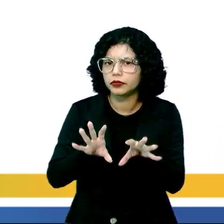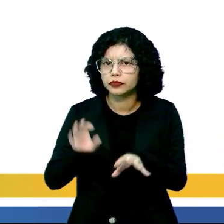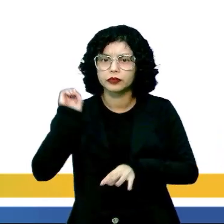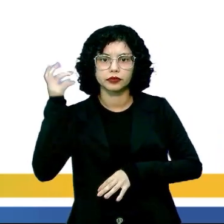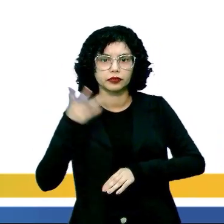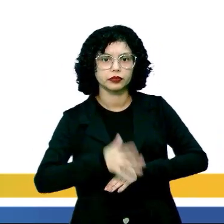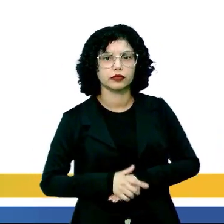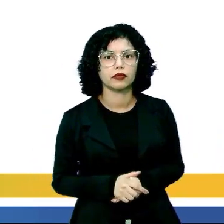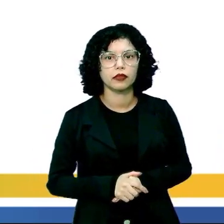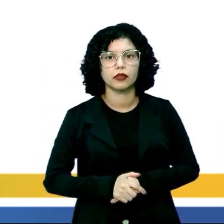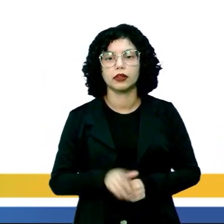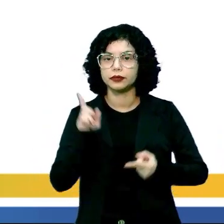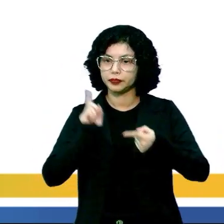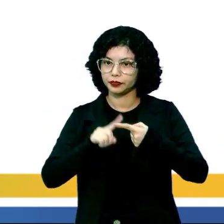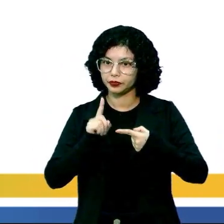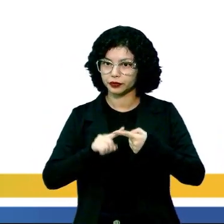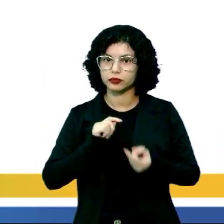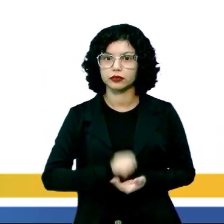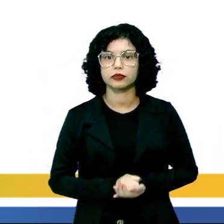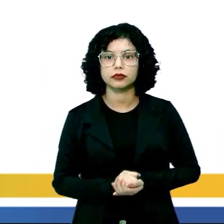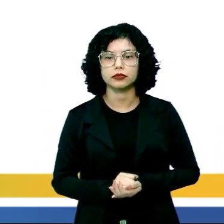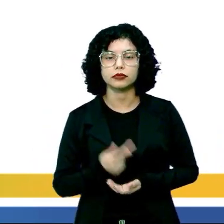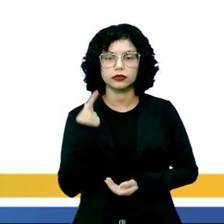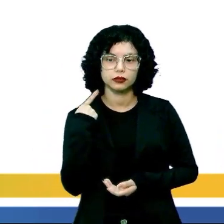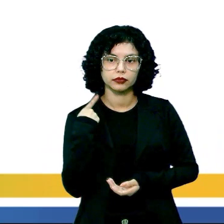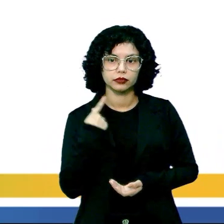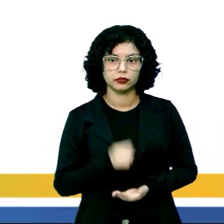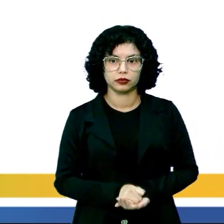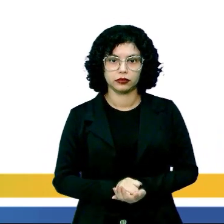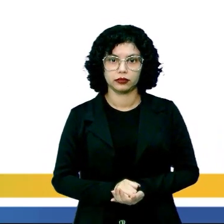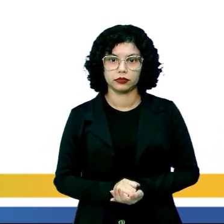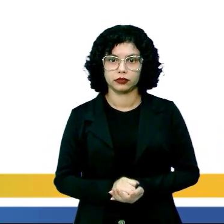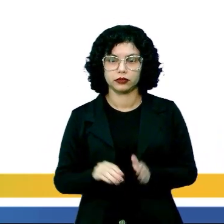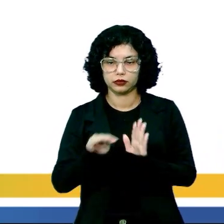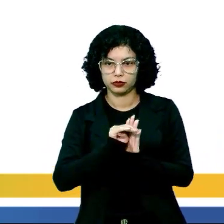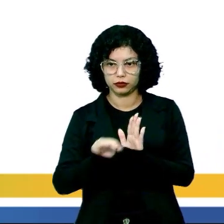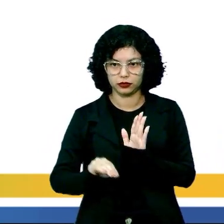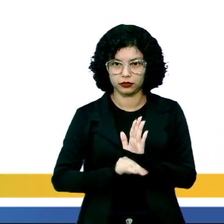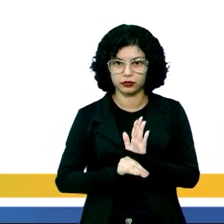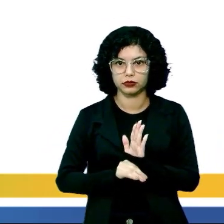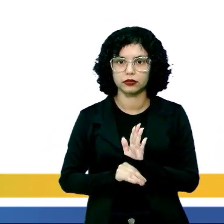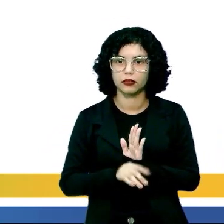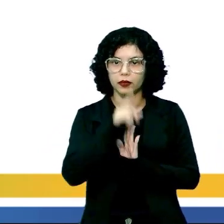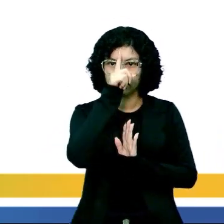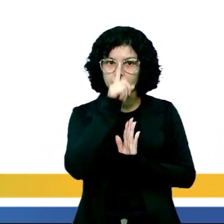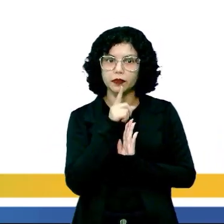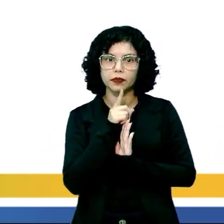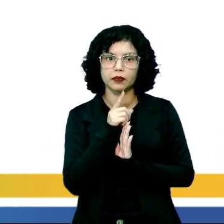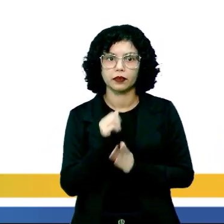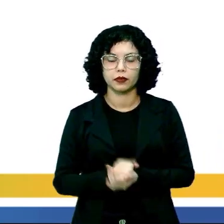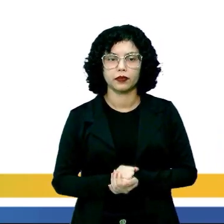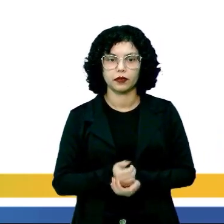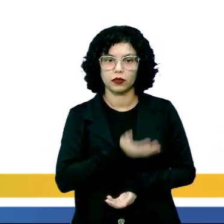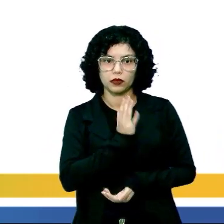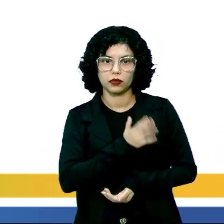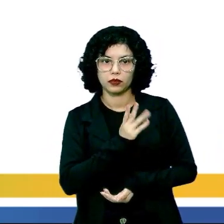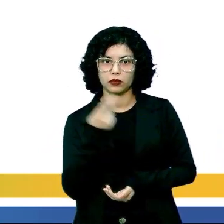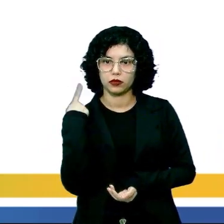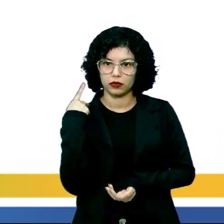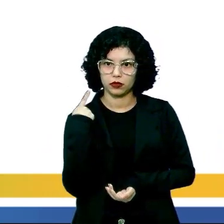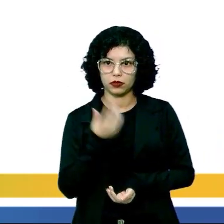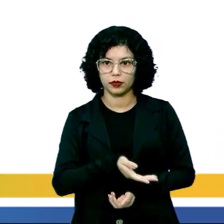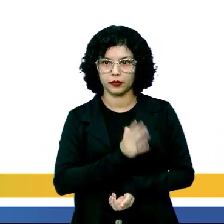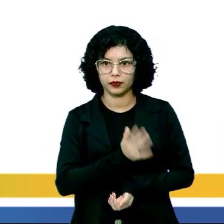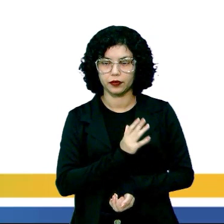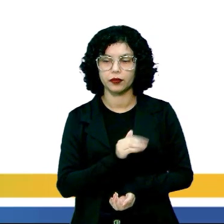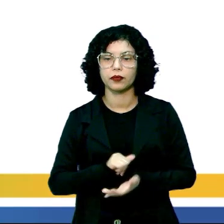isso acontece? Vamos lá. Primeira circulação pulmonar. Lá embaixo, no amarelinho, você está vendo coração, pulmão,